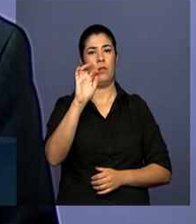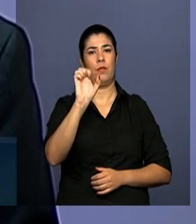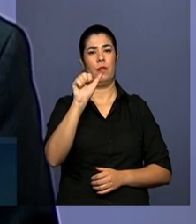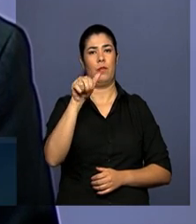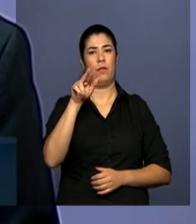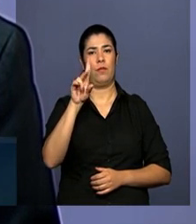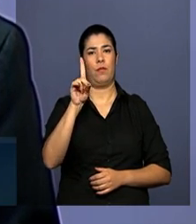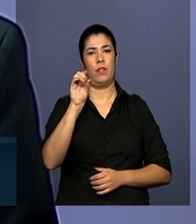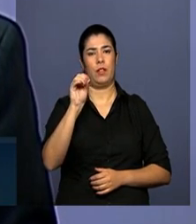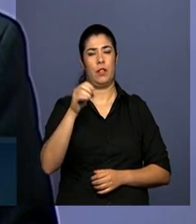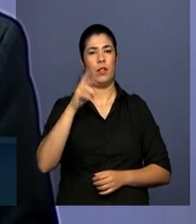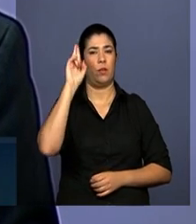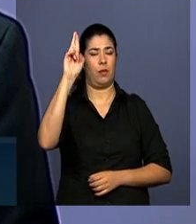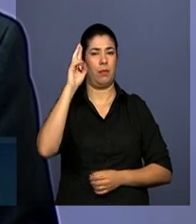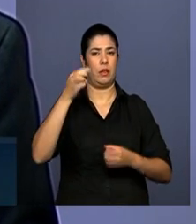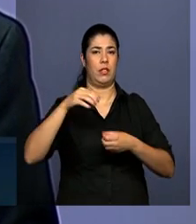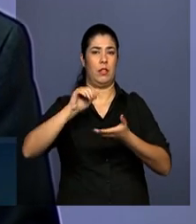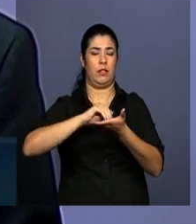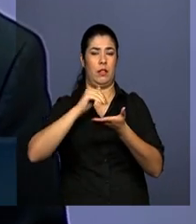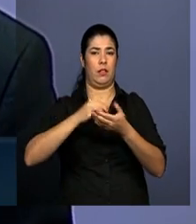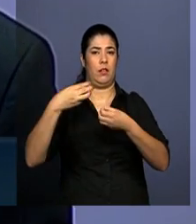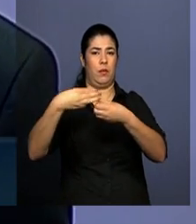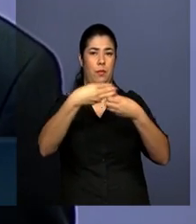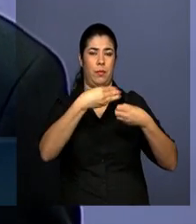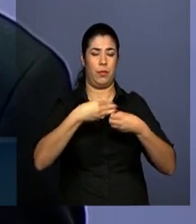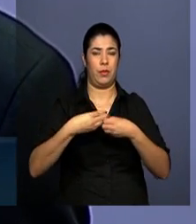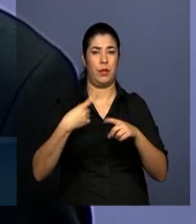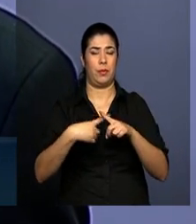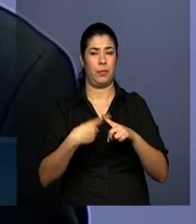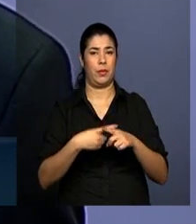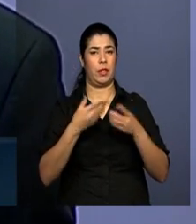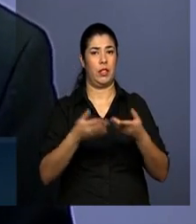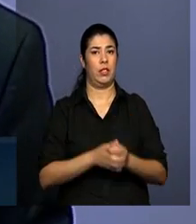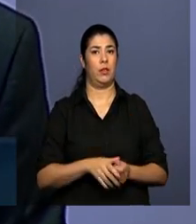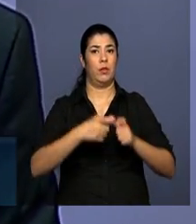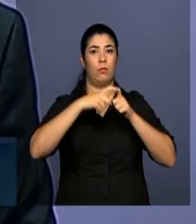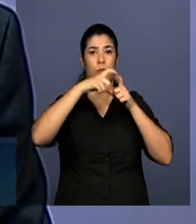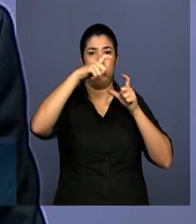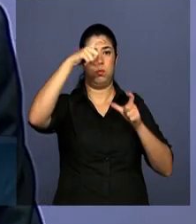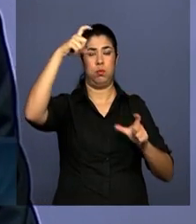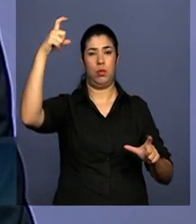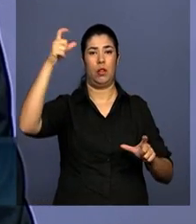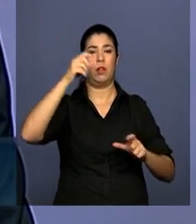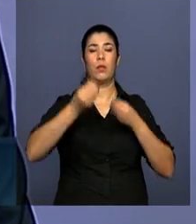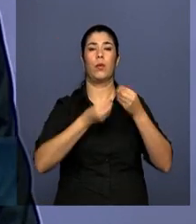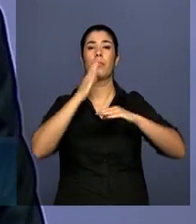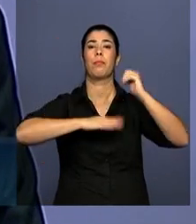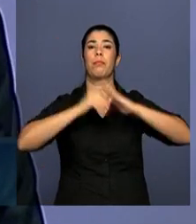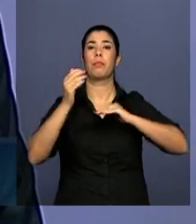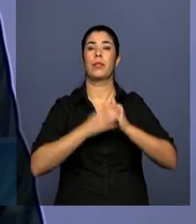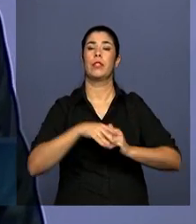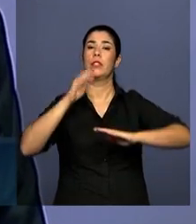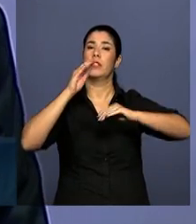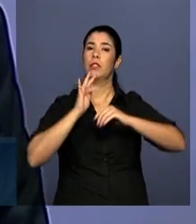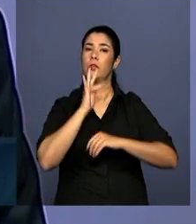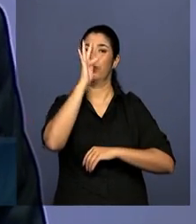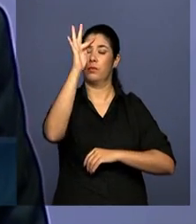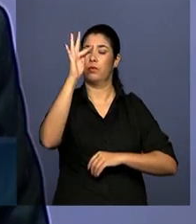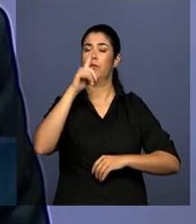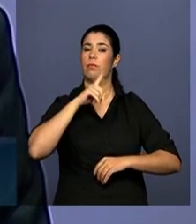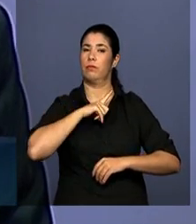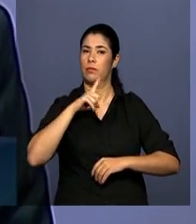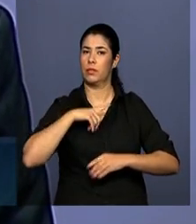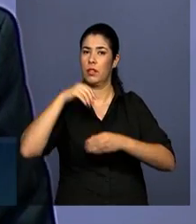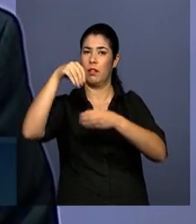secretários municipais, porque essa é uma dimensão da implantação dessas ações que terá que ser